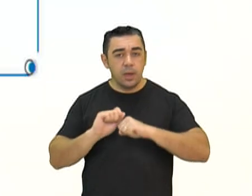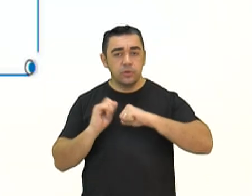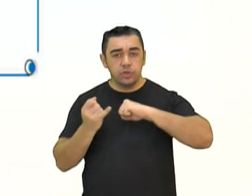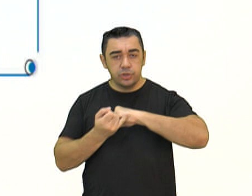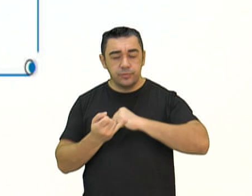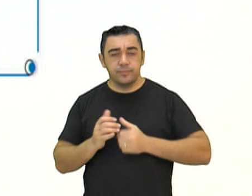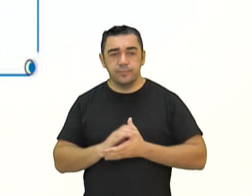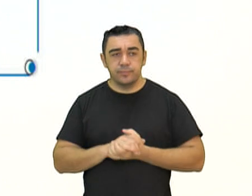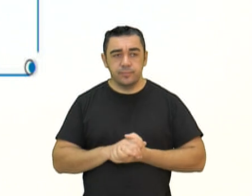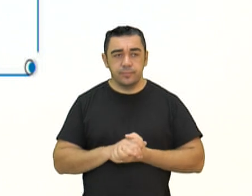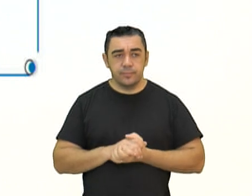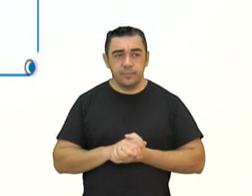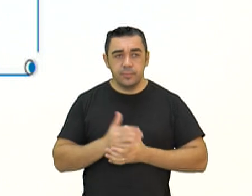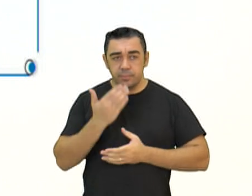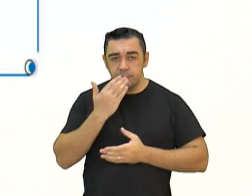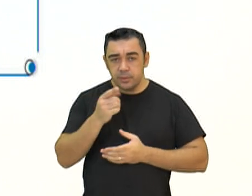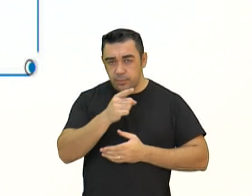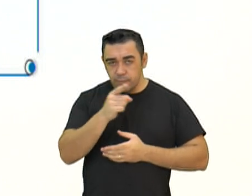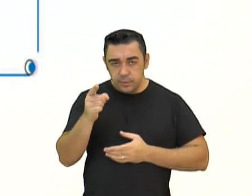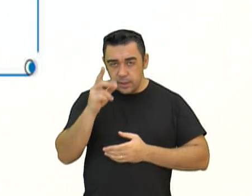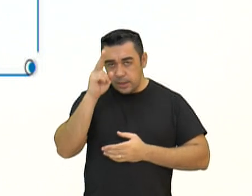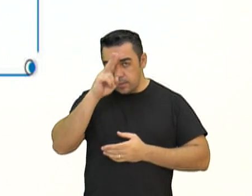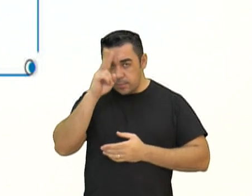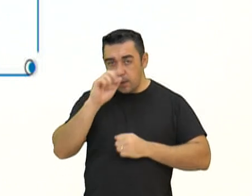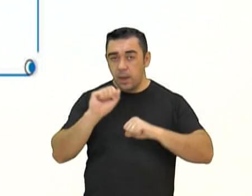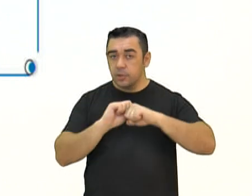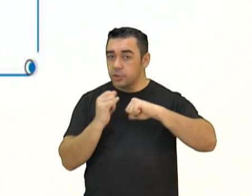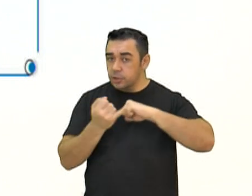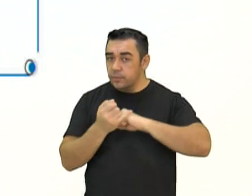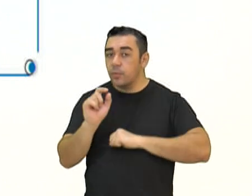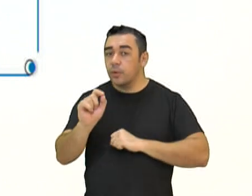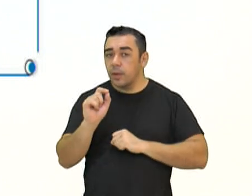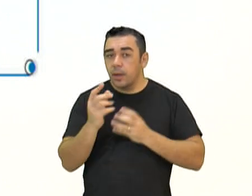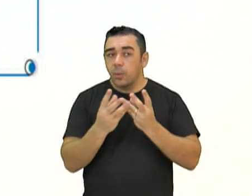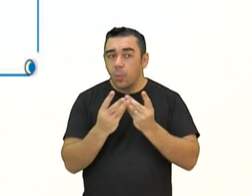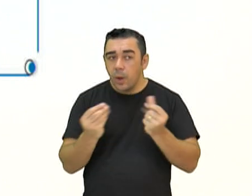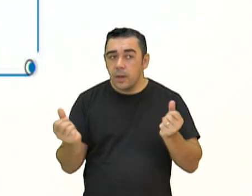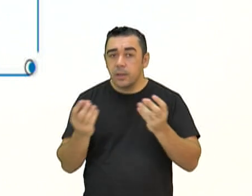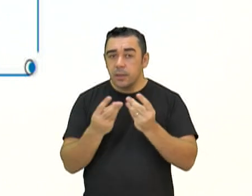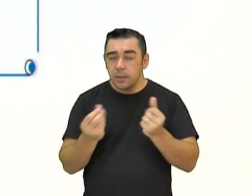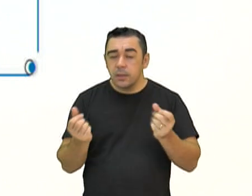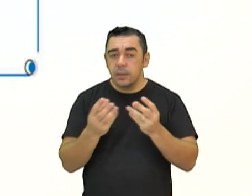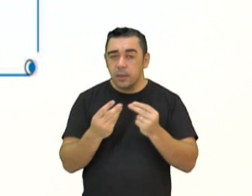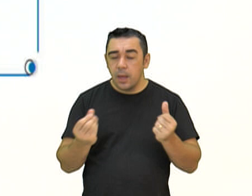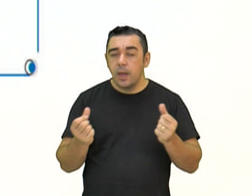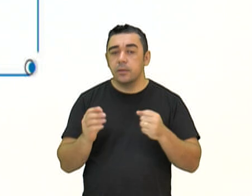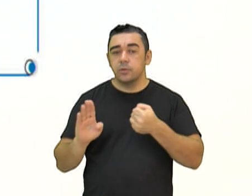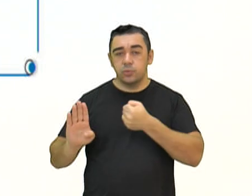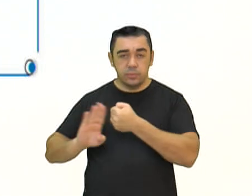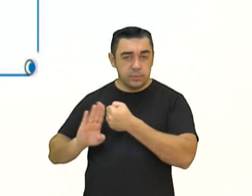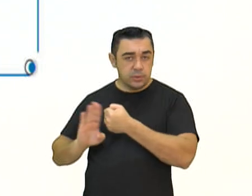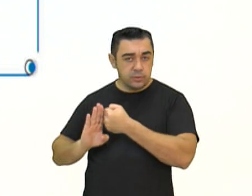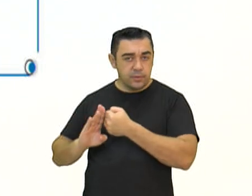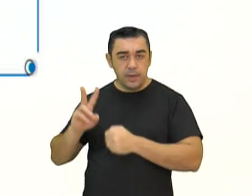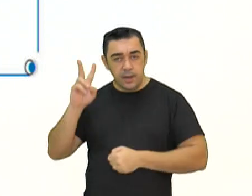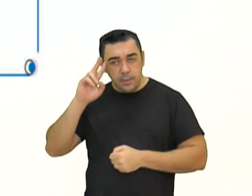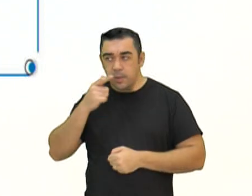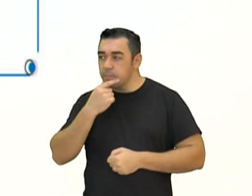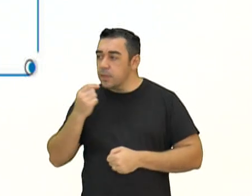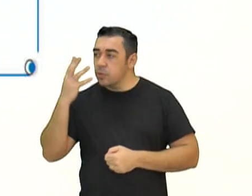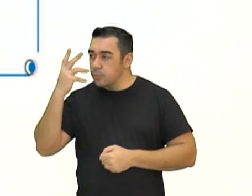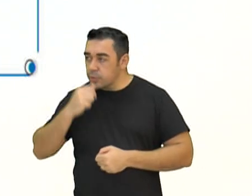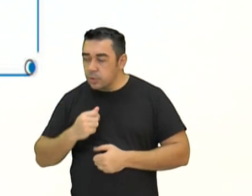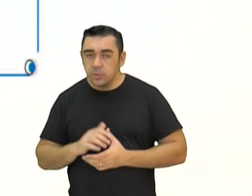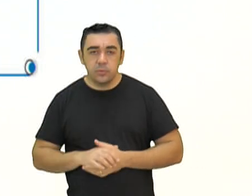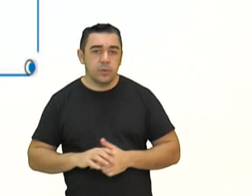adjetivos. Então eu vou pedir para vocês se lembrarem aí que adjetivos é aquilo que qualifica um substantivo. Lembra? Menino